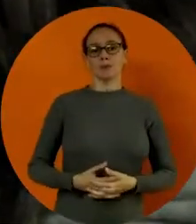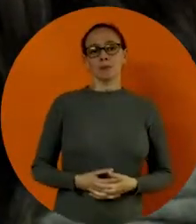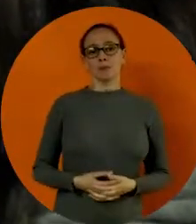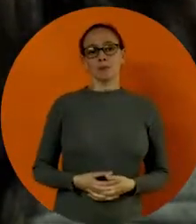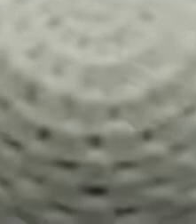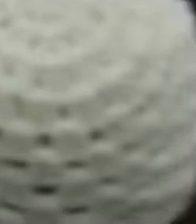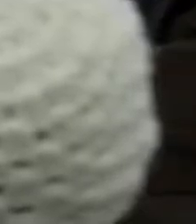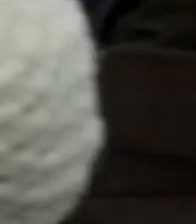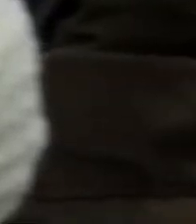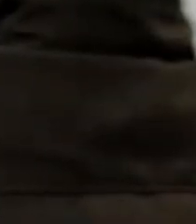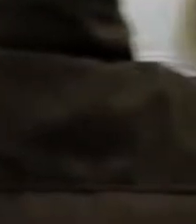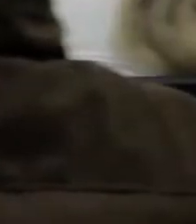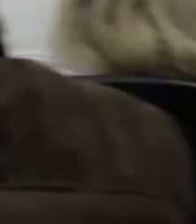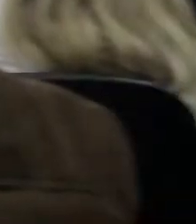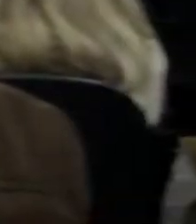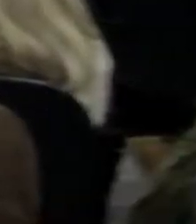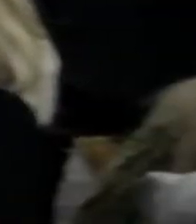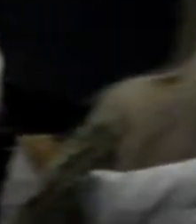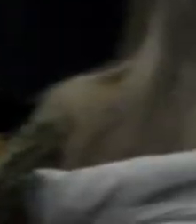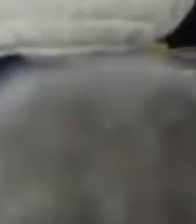realmente quero.